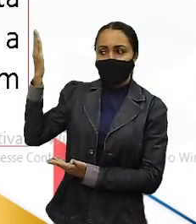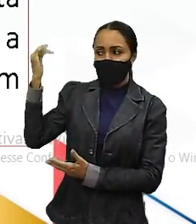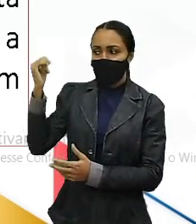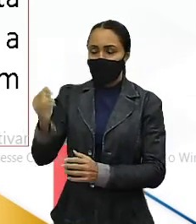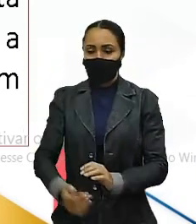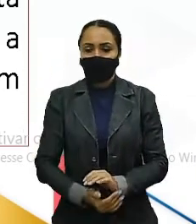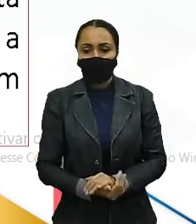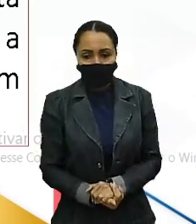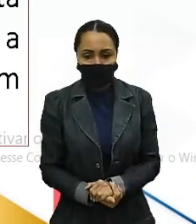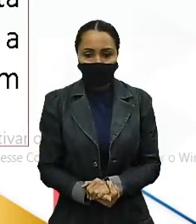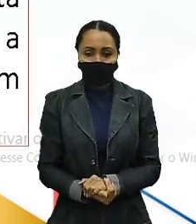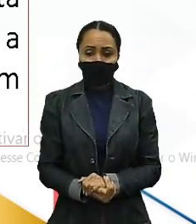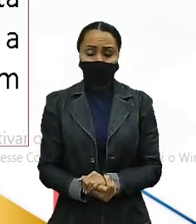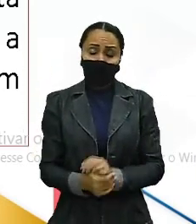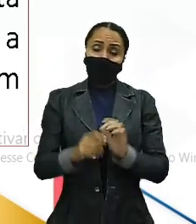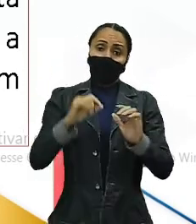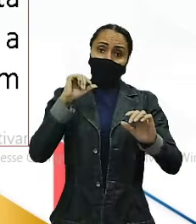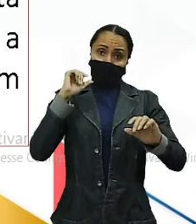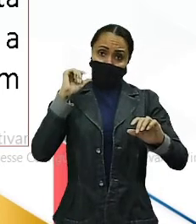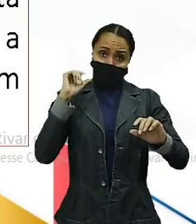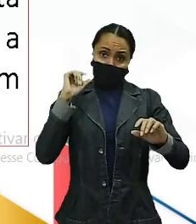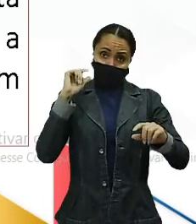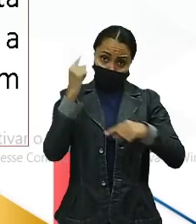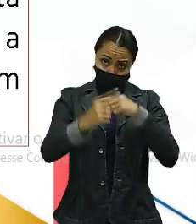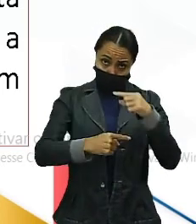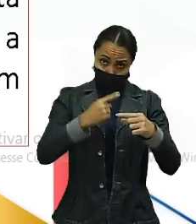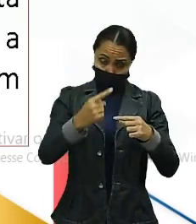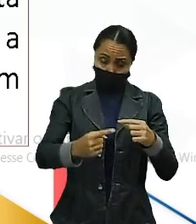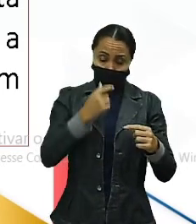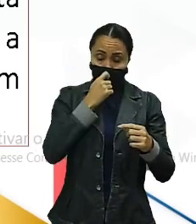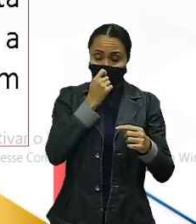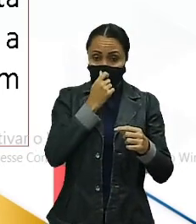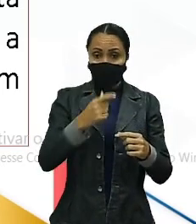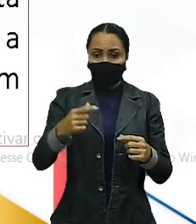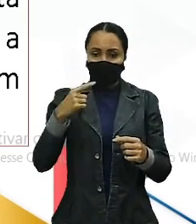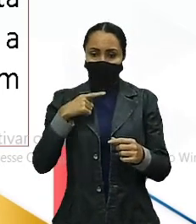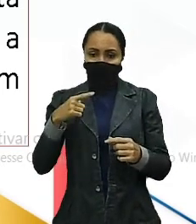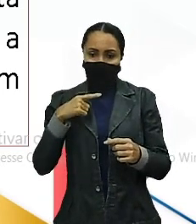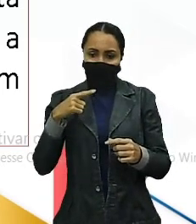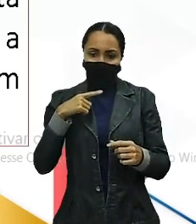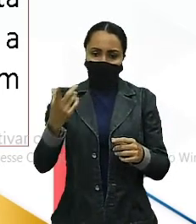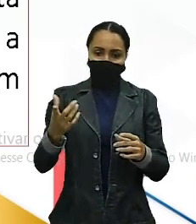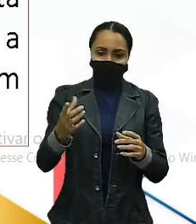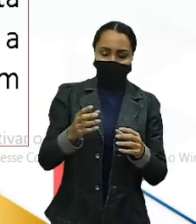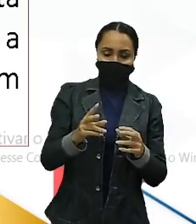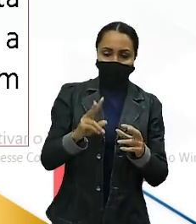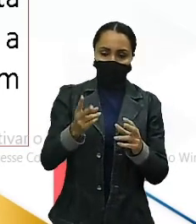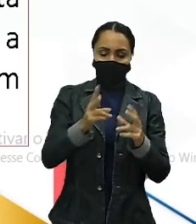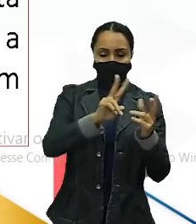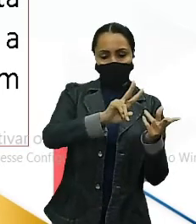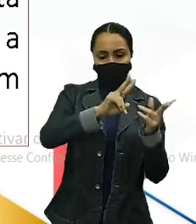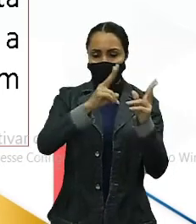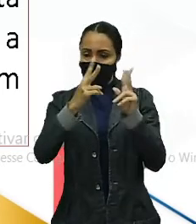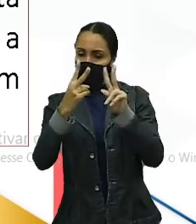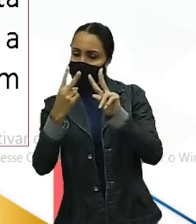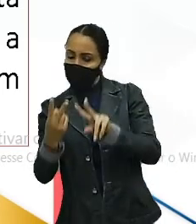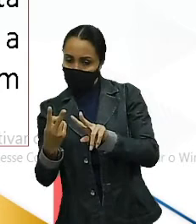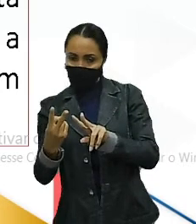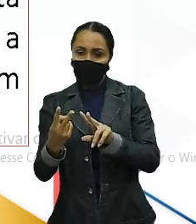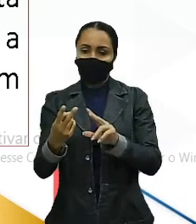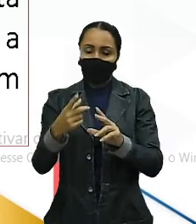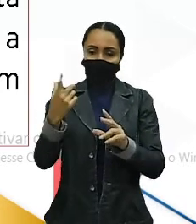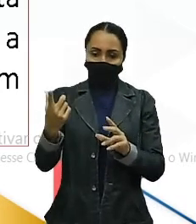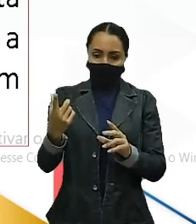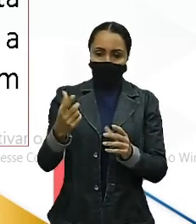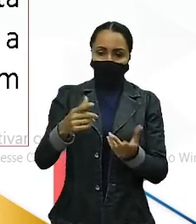esquerdo. E aí depois, com a ferramenta desse programa, obteve a simétrica ao triângulo, né, em relação ao